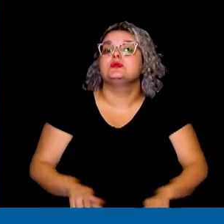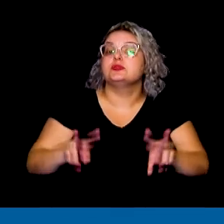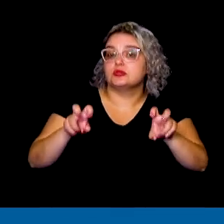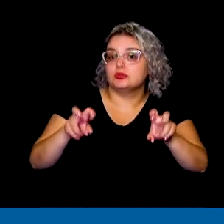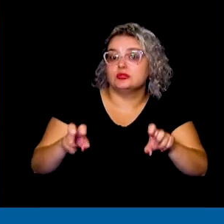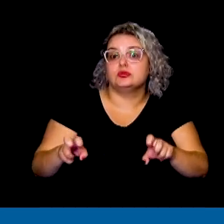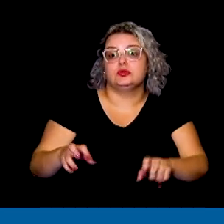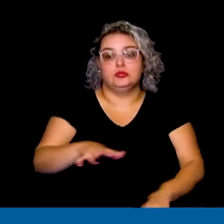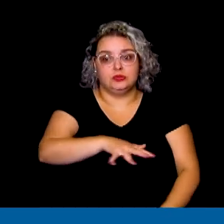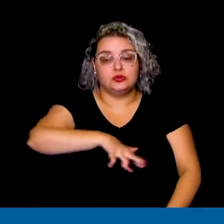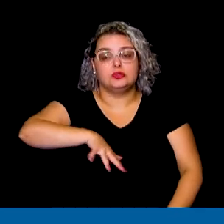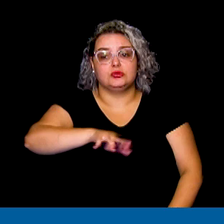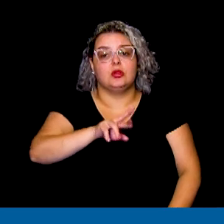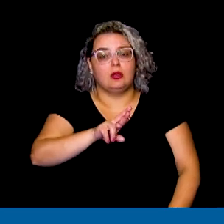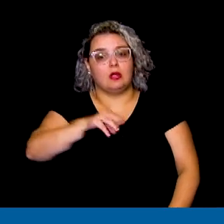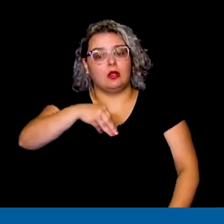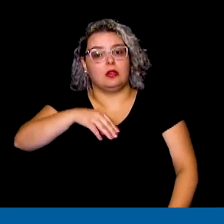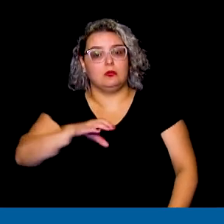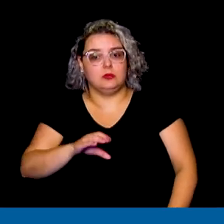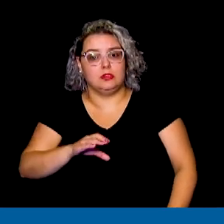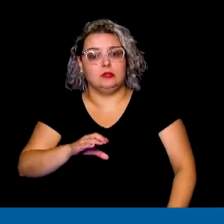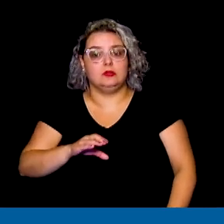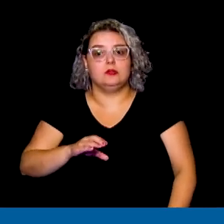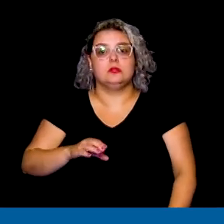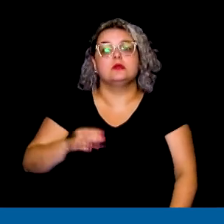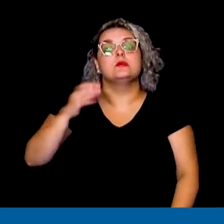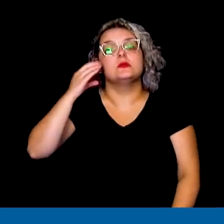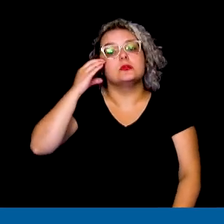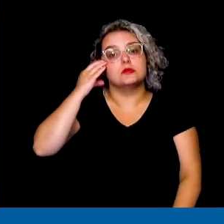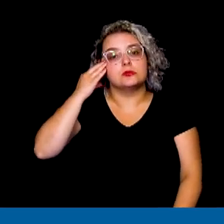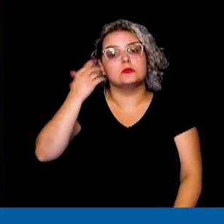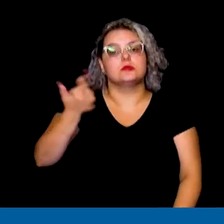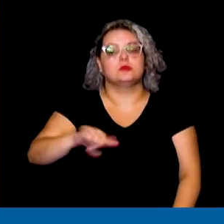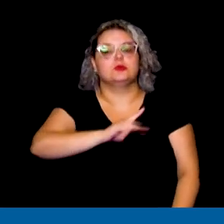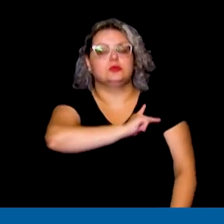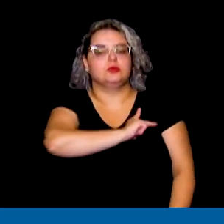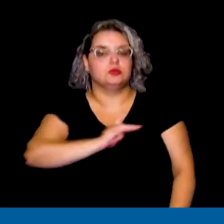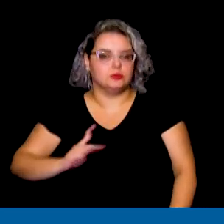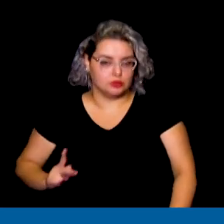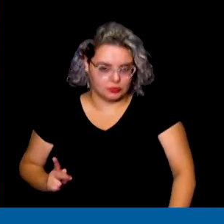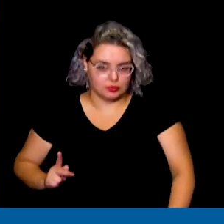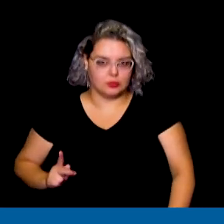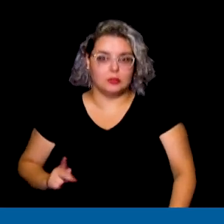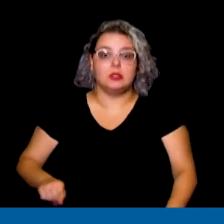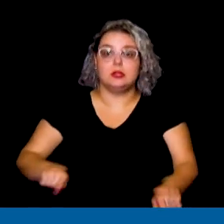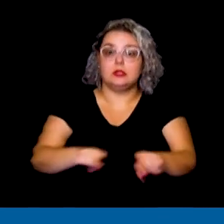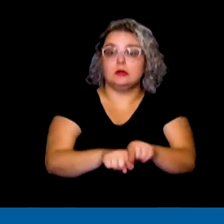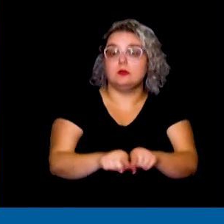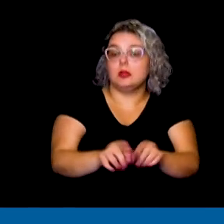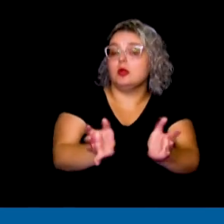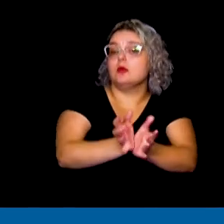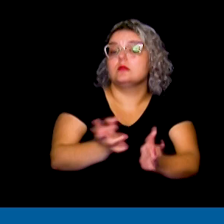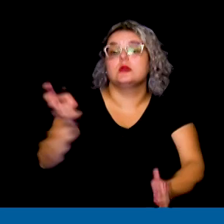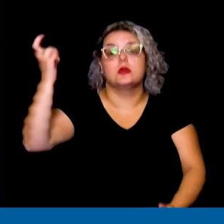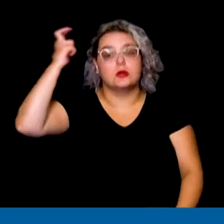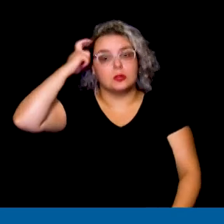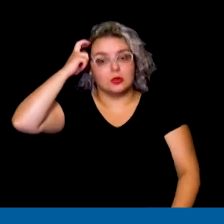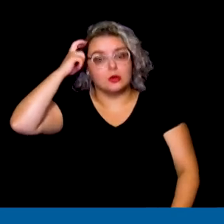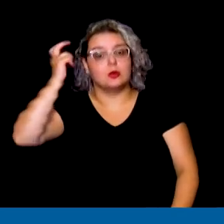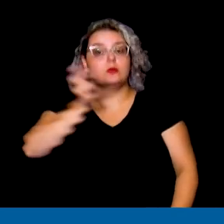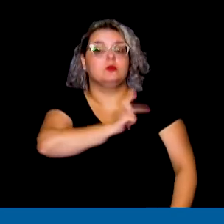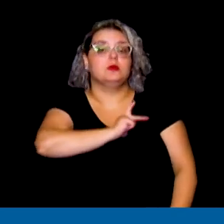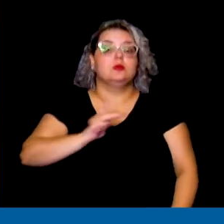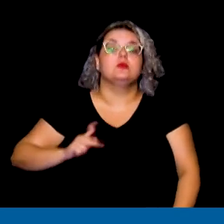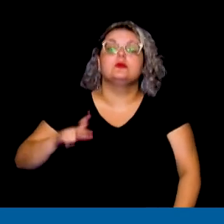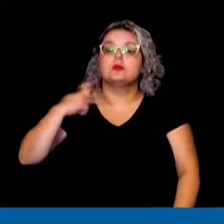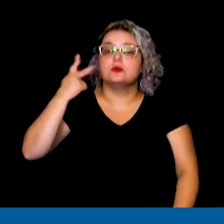e tecnologia na de assuntos da Região Metropolitana de Campinas Luiz Cirilo permanece na presidência a comissão de